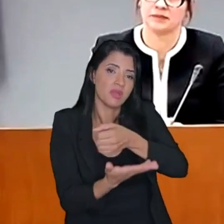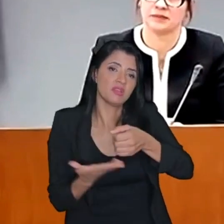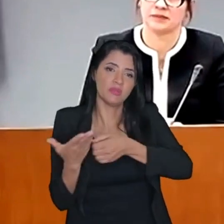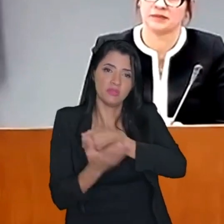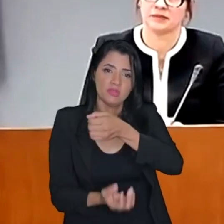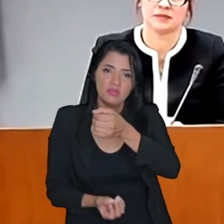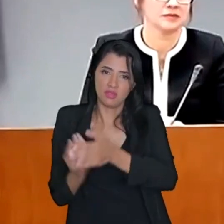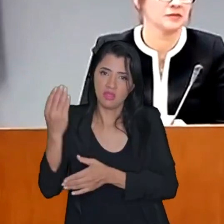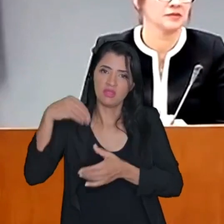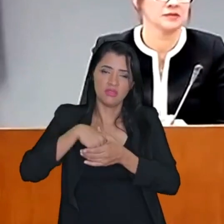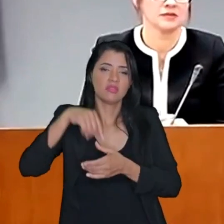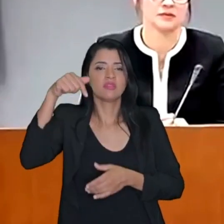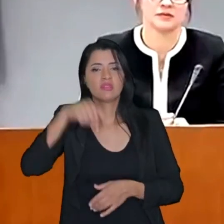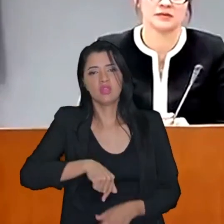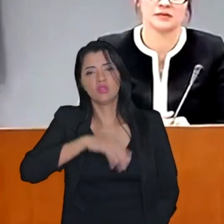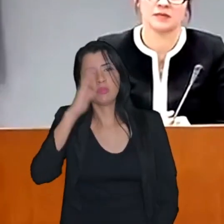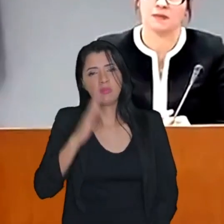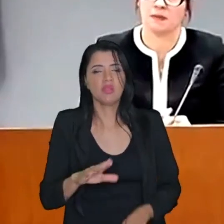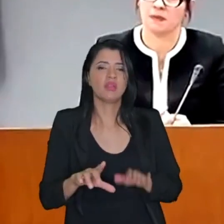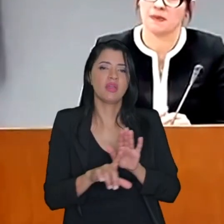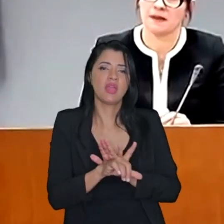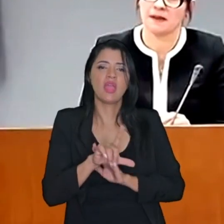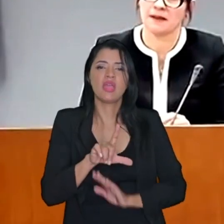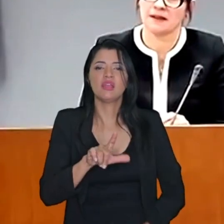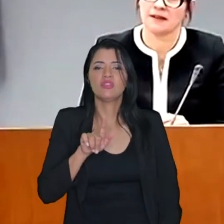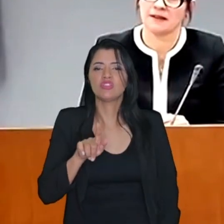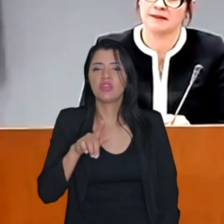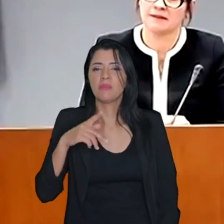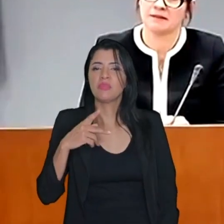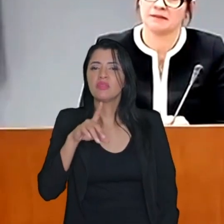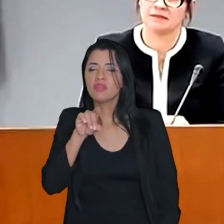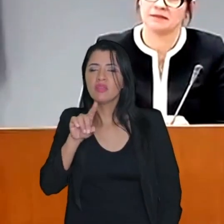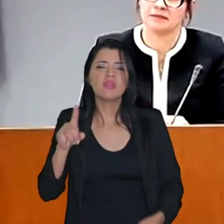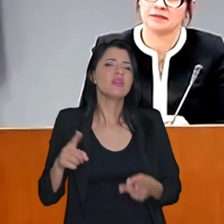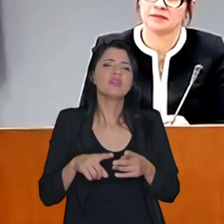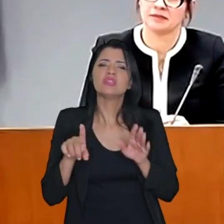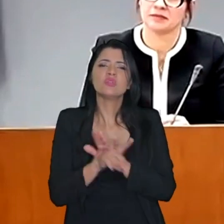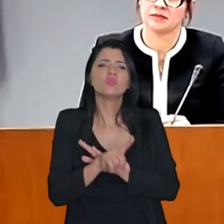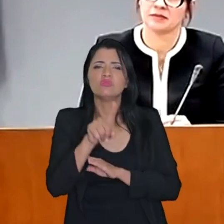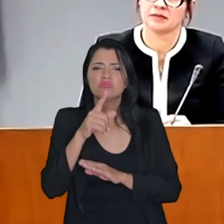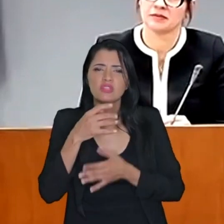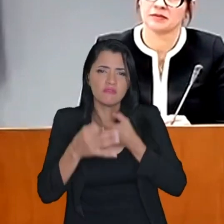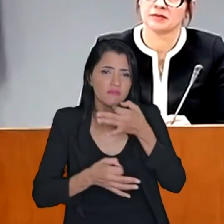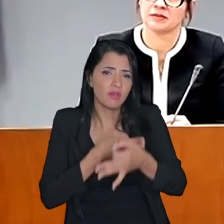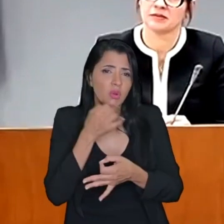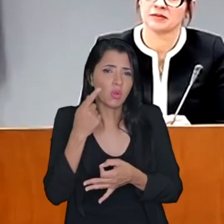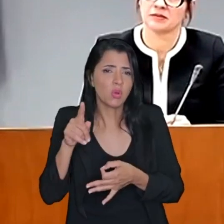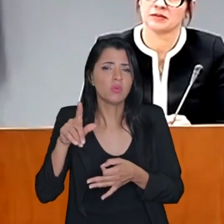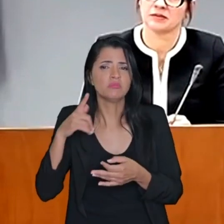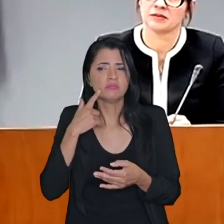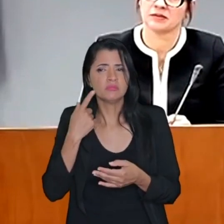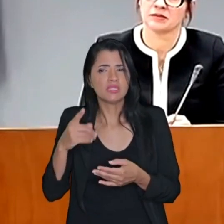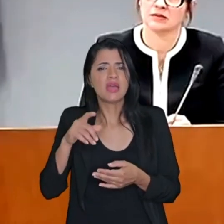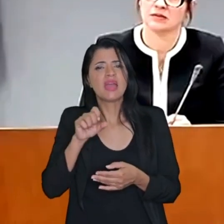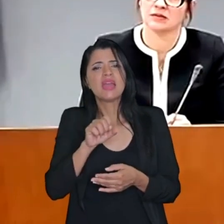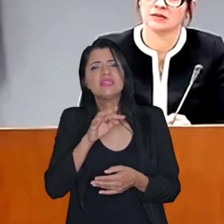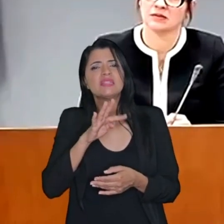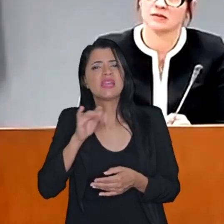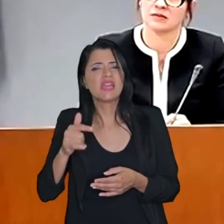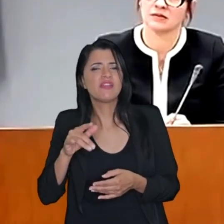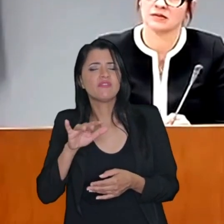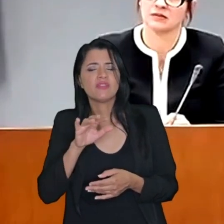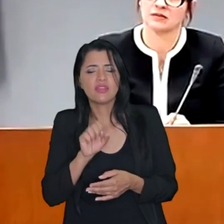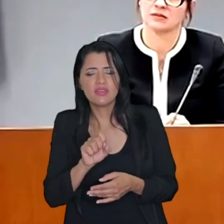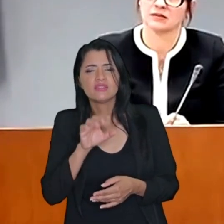que são instituídos internamente aqui pela LGPD? É a primeira pergunta. E a segunda, a senhora comentou essa decisão em ADPF do STF,